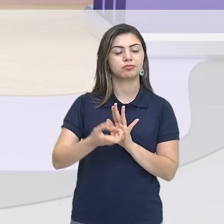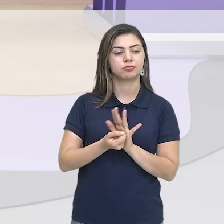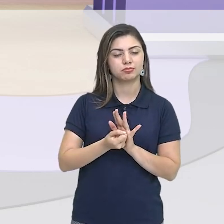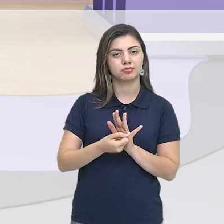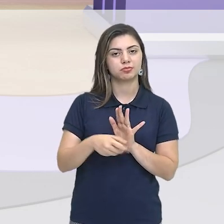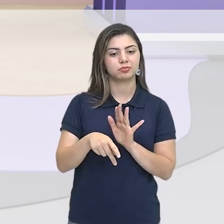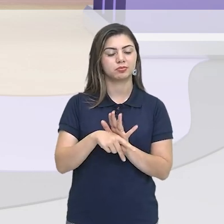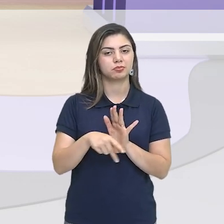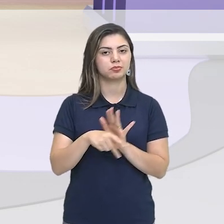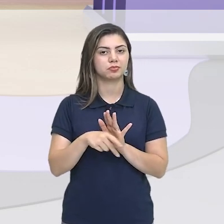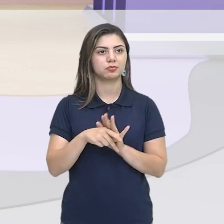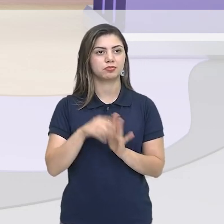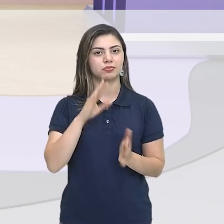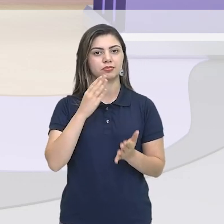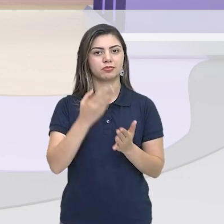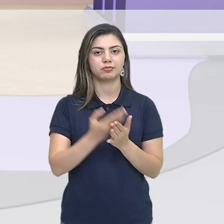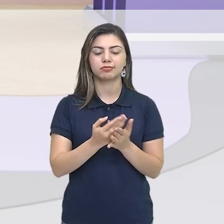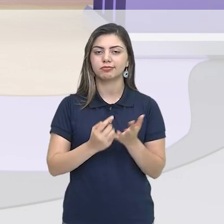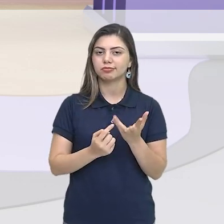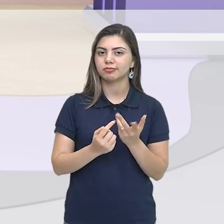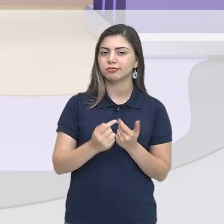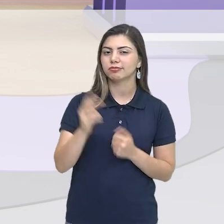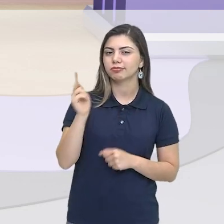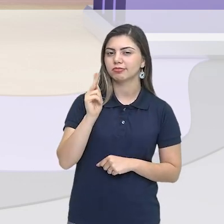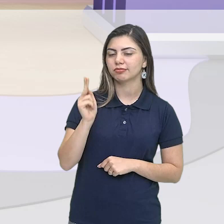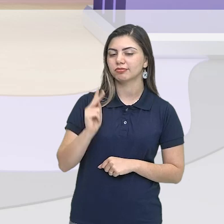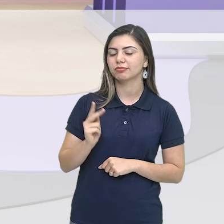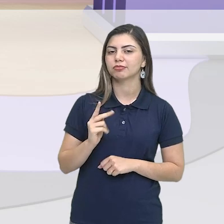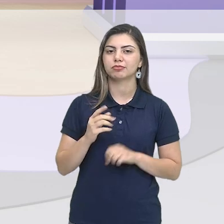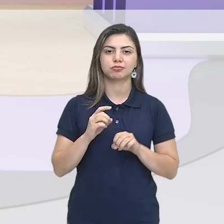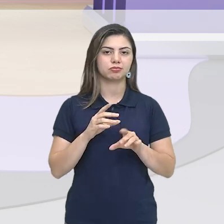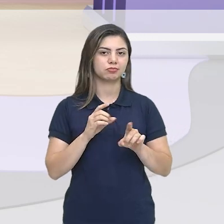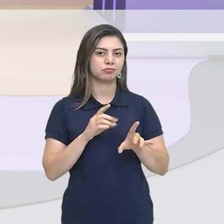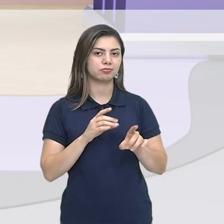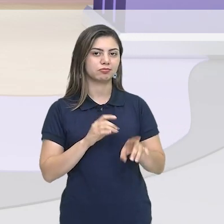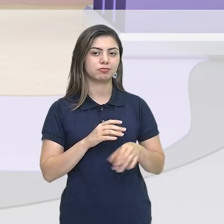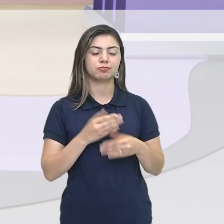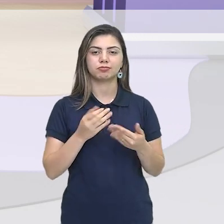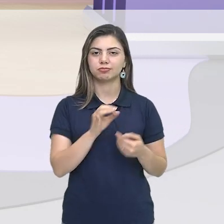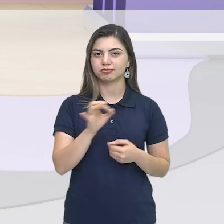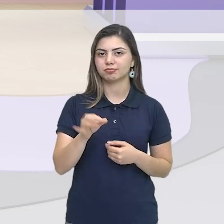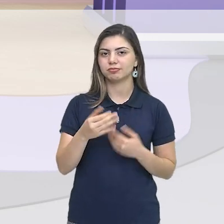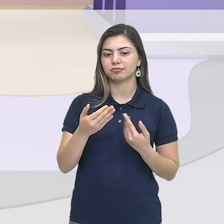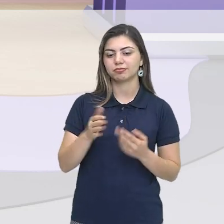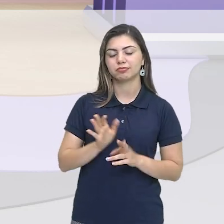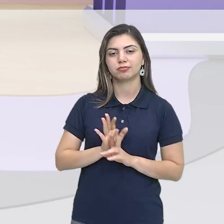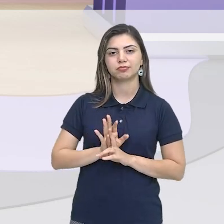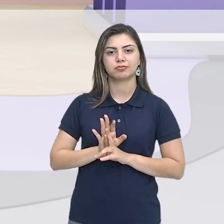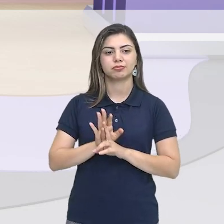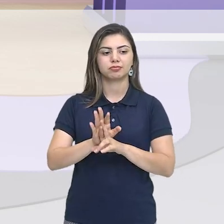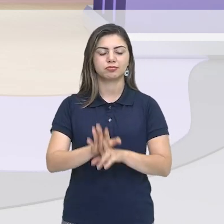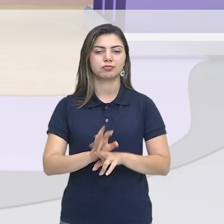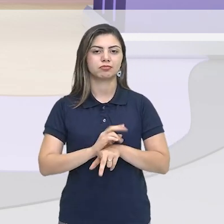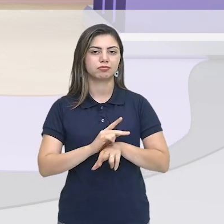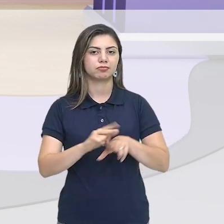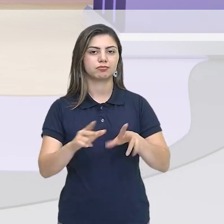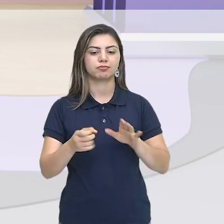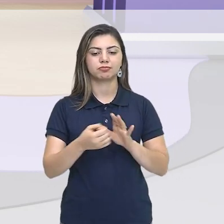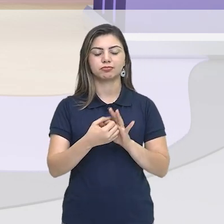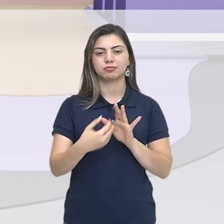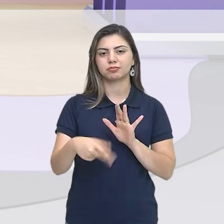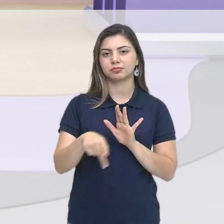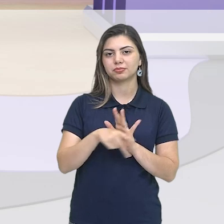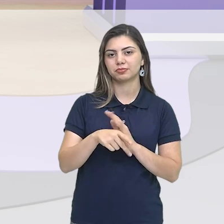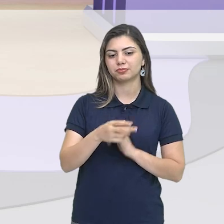fazem parte da sua teologia, da sua história, dos seus dogmas, que representa dimensões